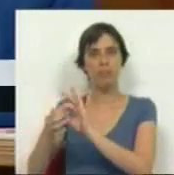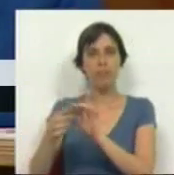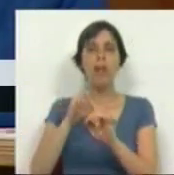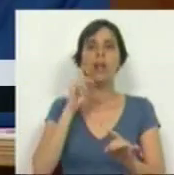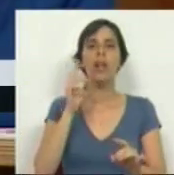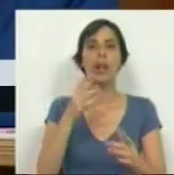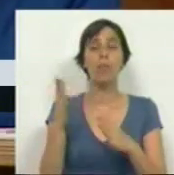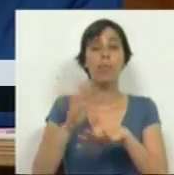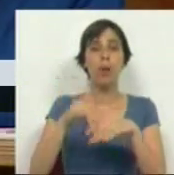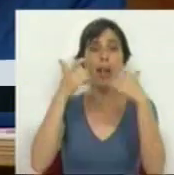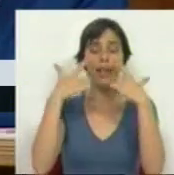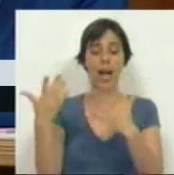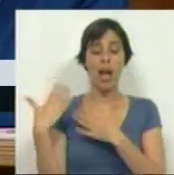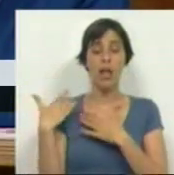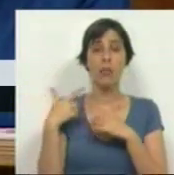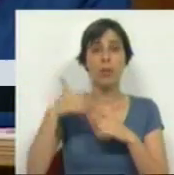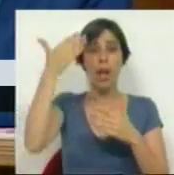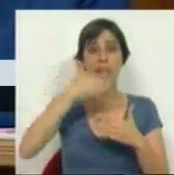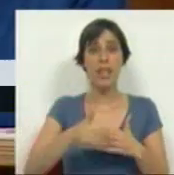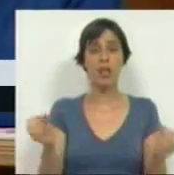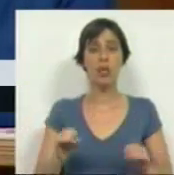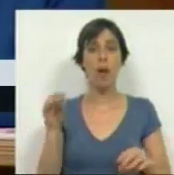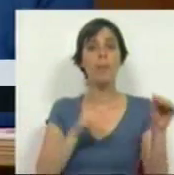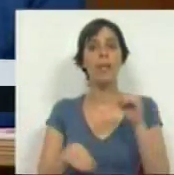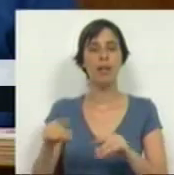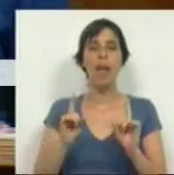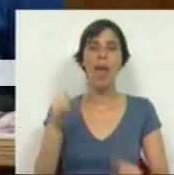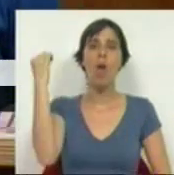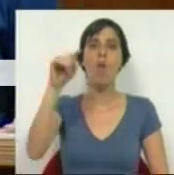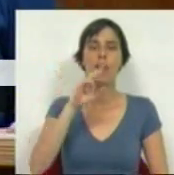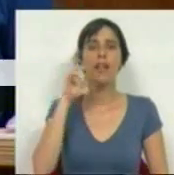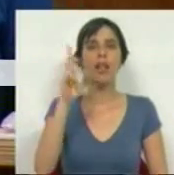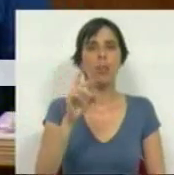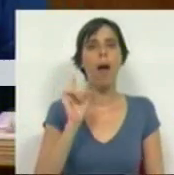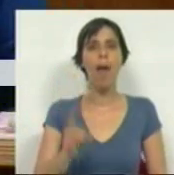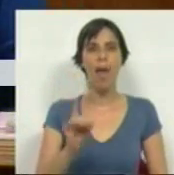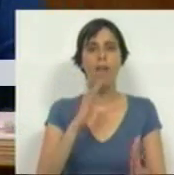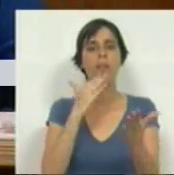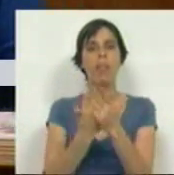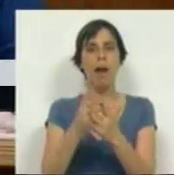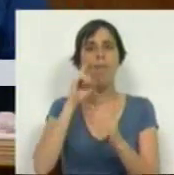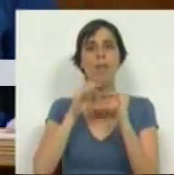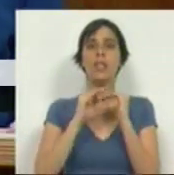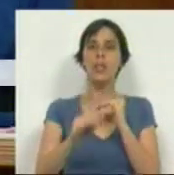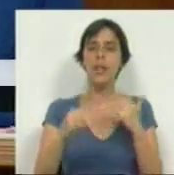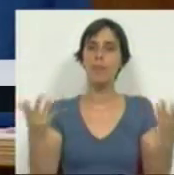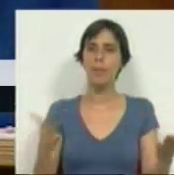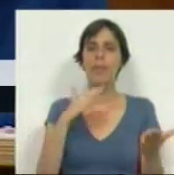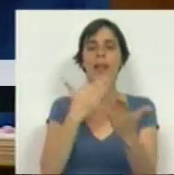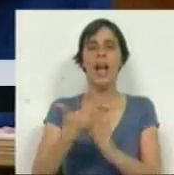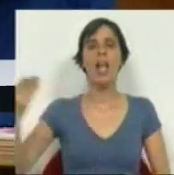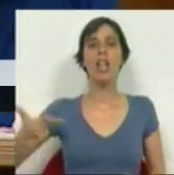perante a irresponsabilidade destes dias. Eleições são, pois, a única resposta que permite estabilidade e que